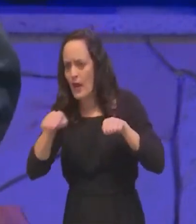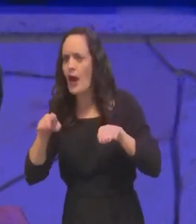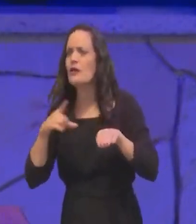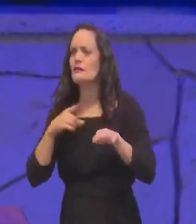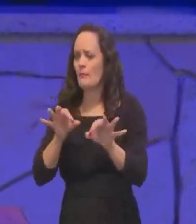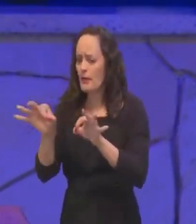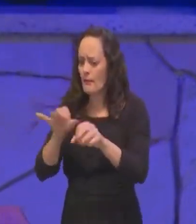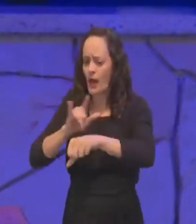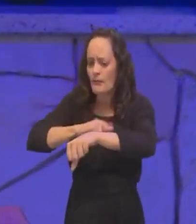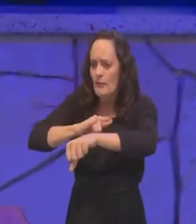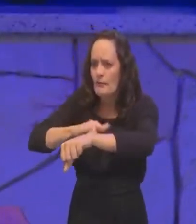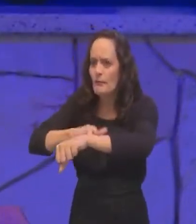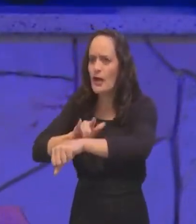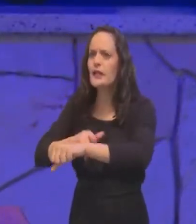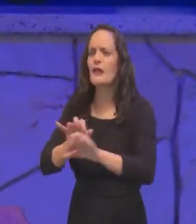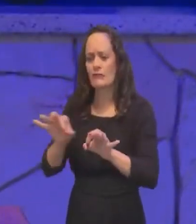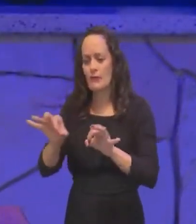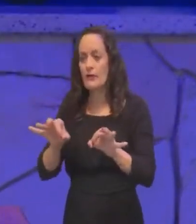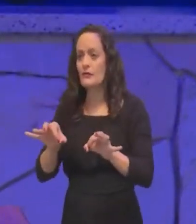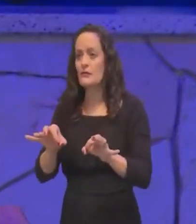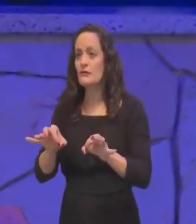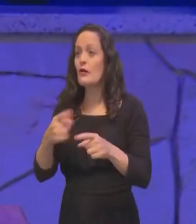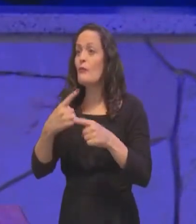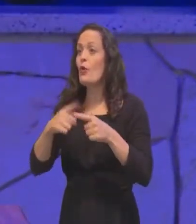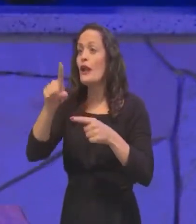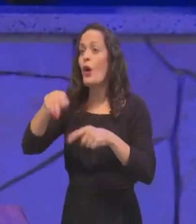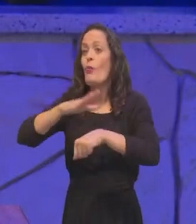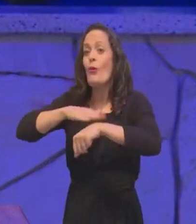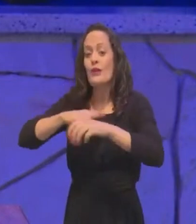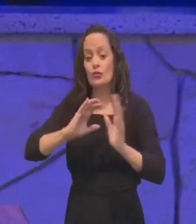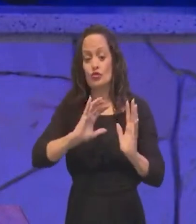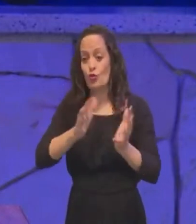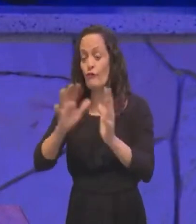igreja trata de um espaço que é um espaço de convivência,